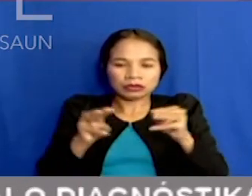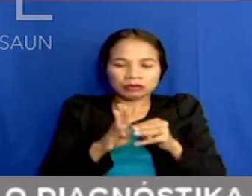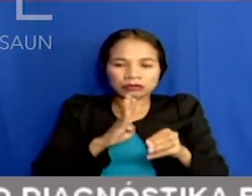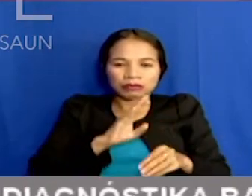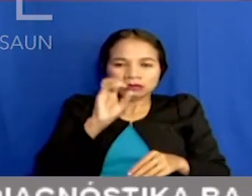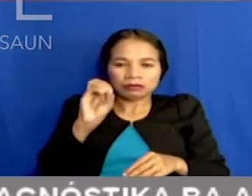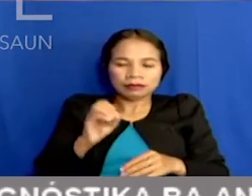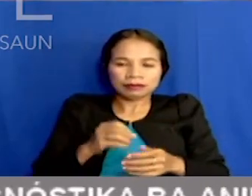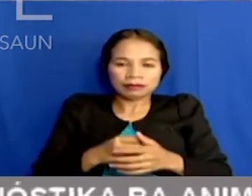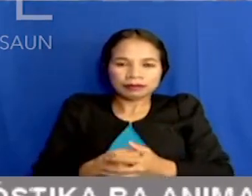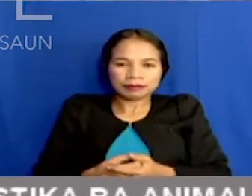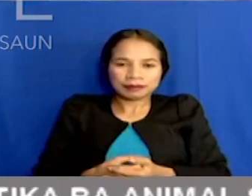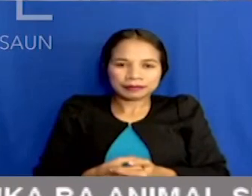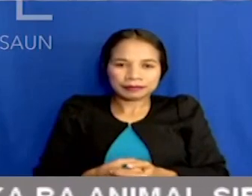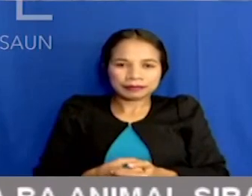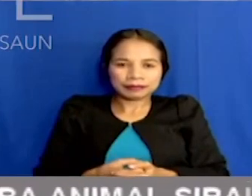Bobonaro.